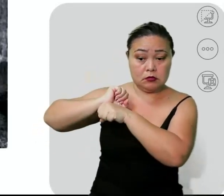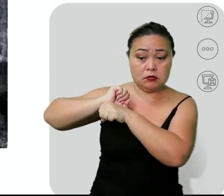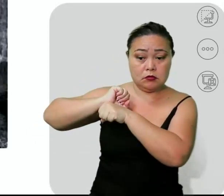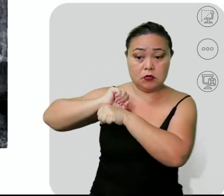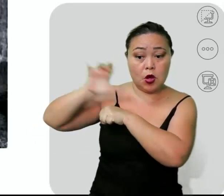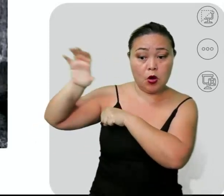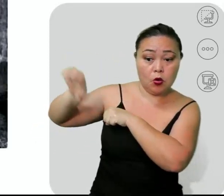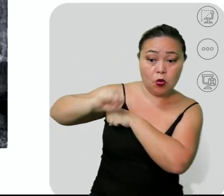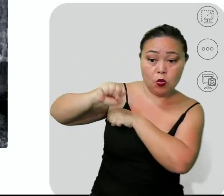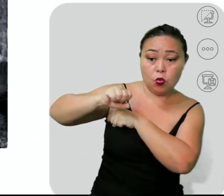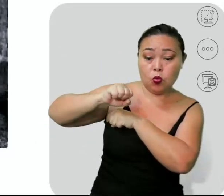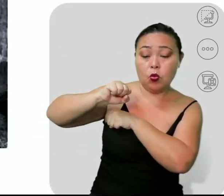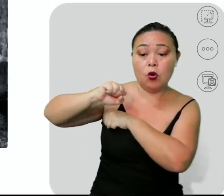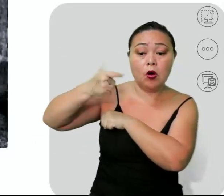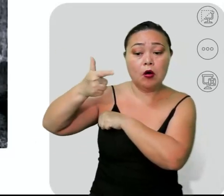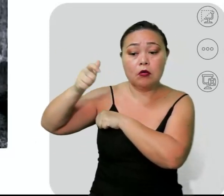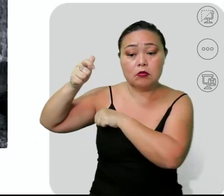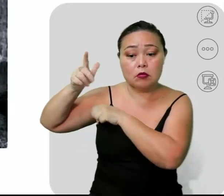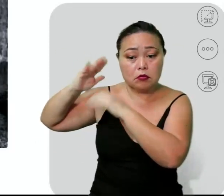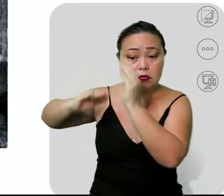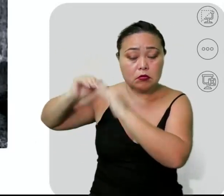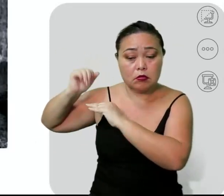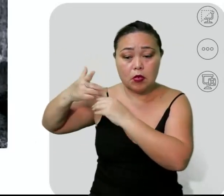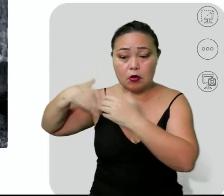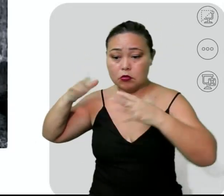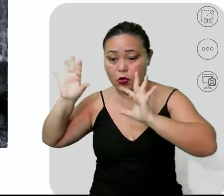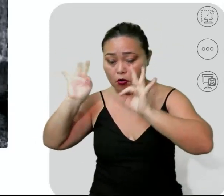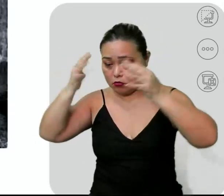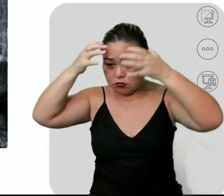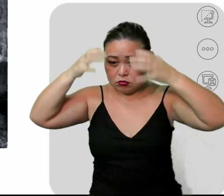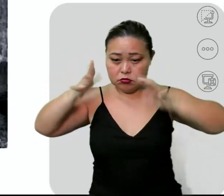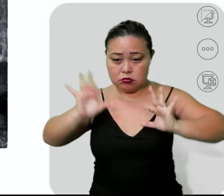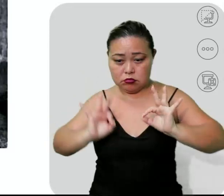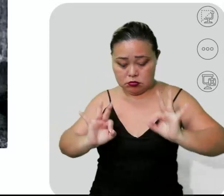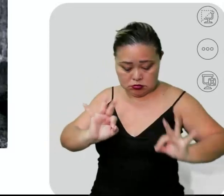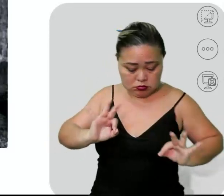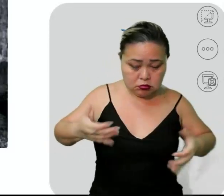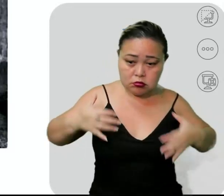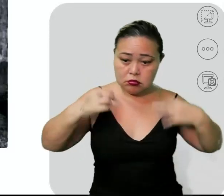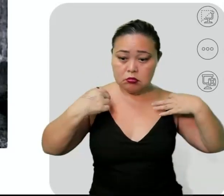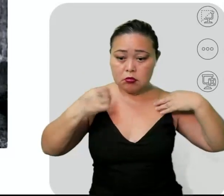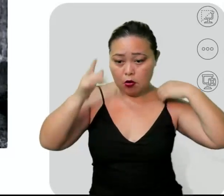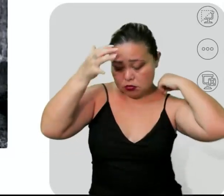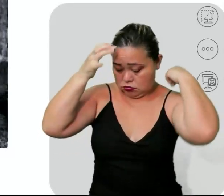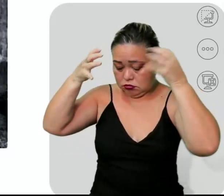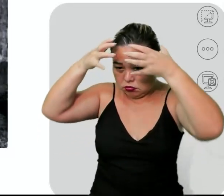o socorro vir para poder entrar, o cara todo preparado, todo